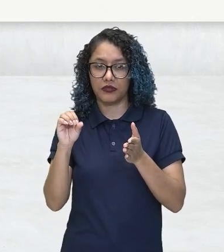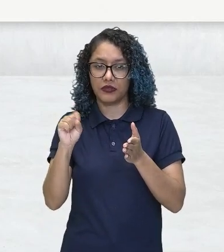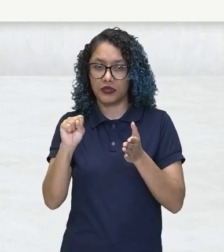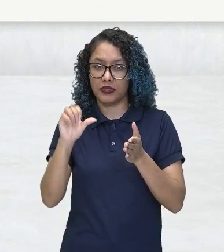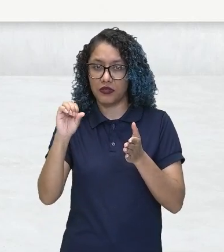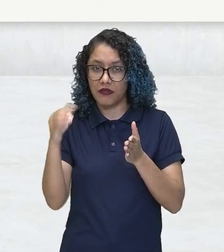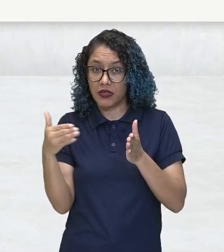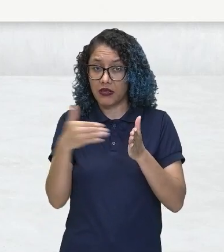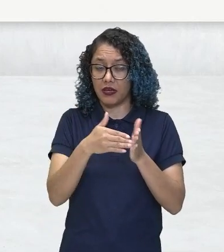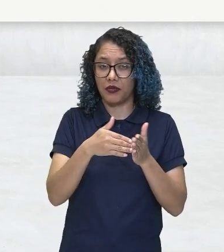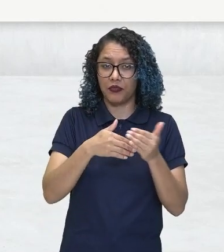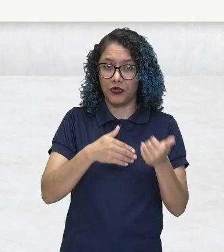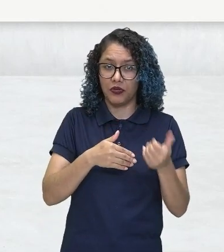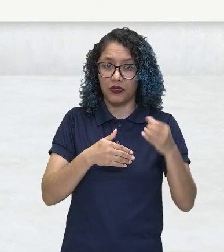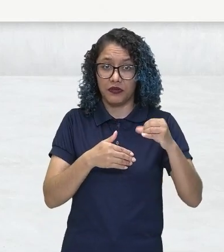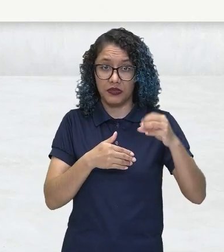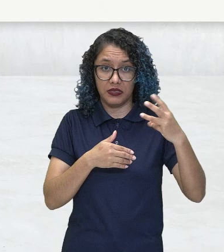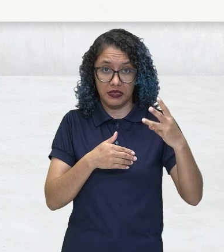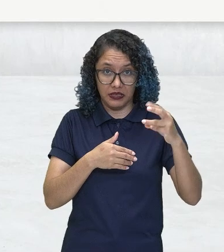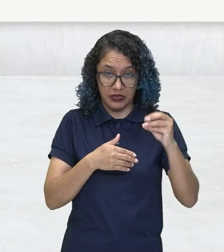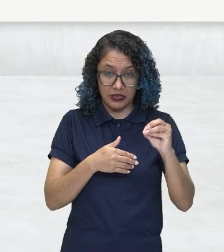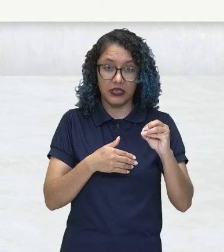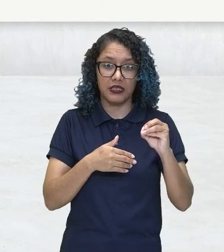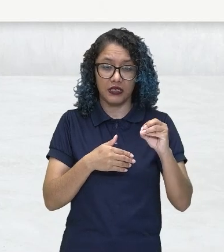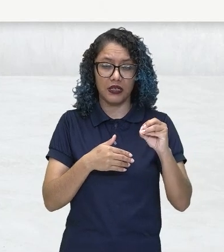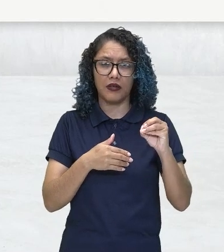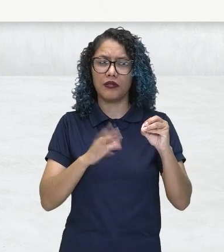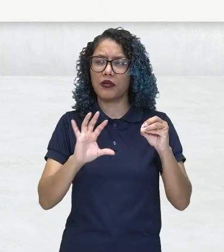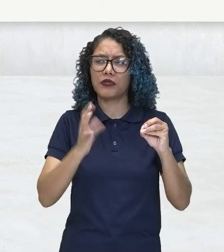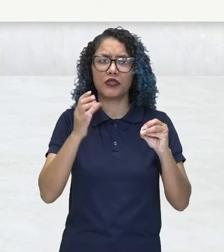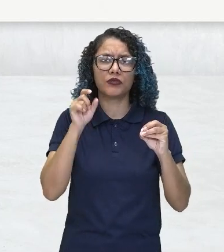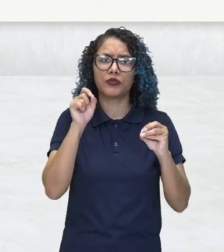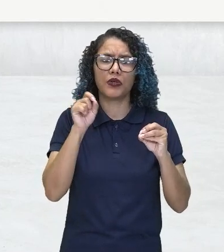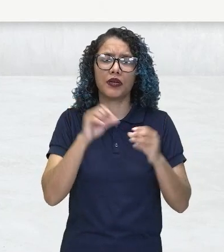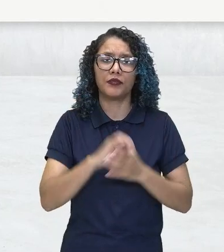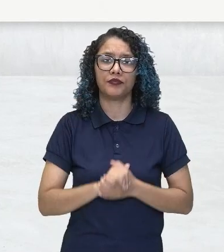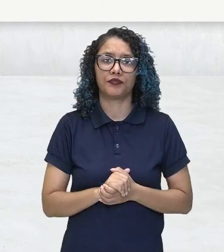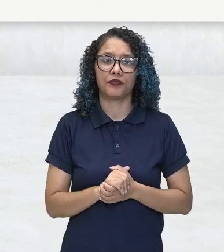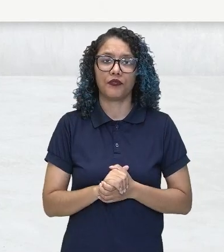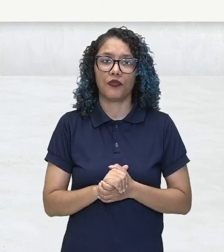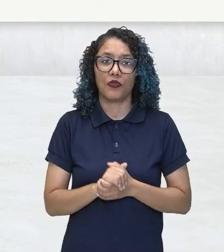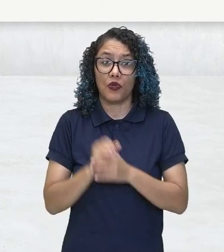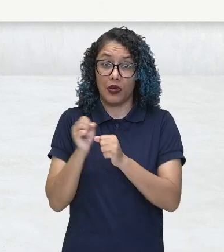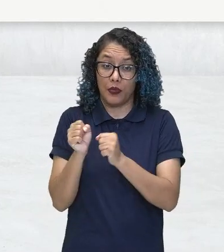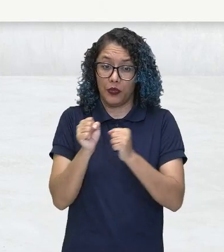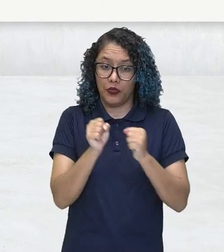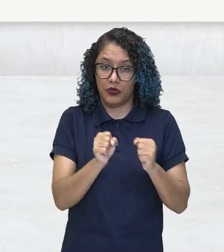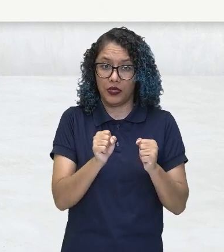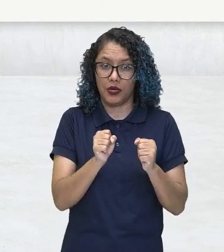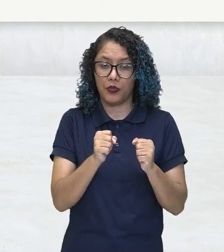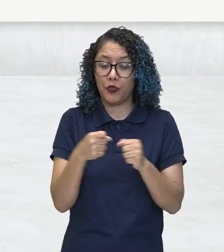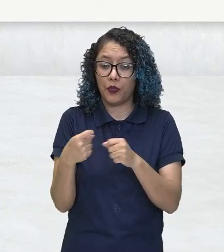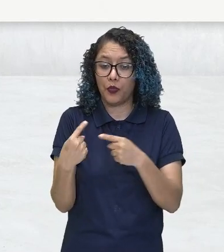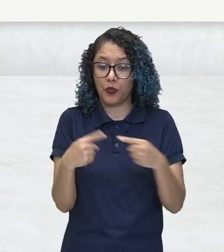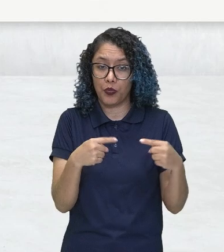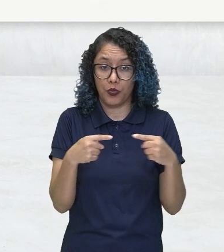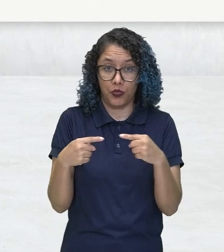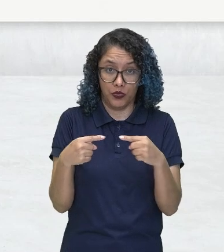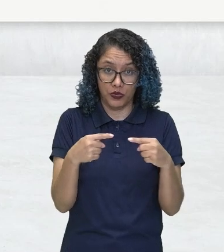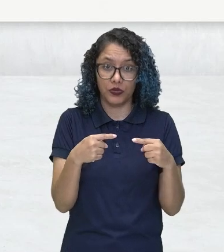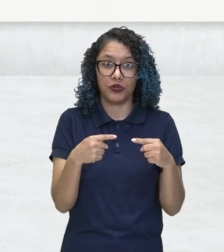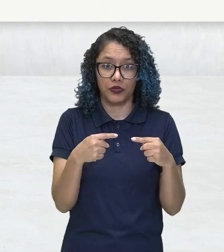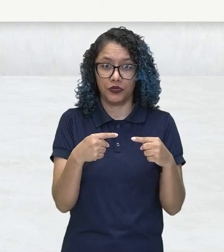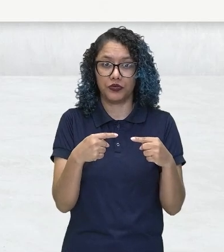até 1930, em que o poder político ele estava concentrado